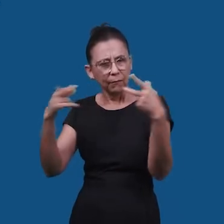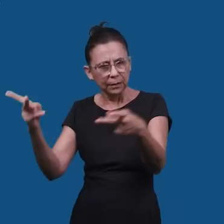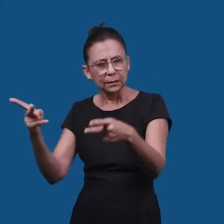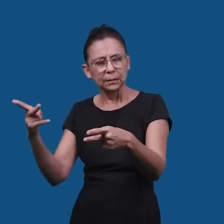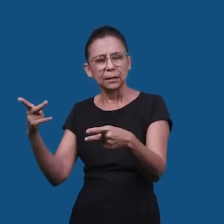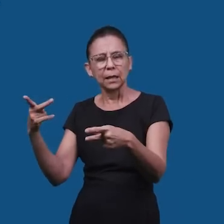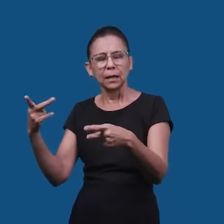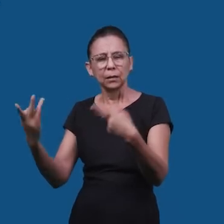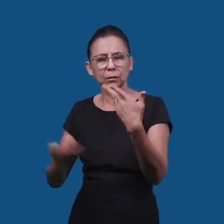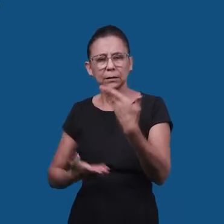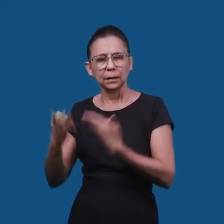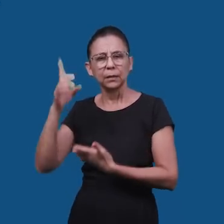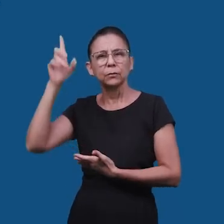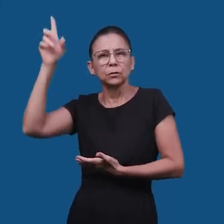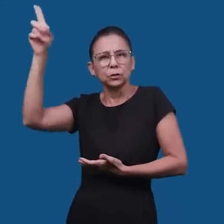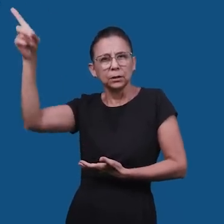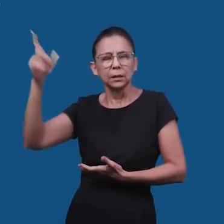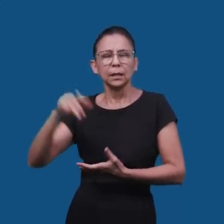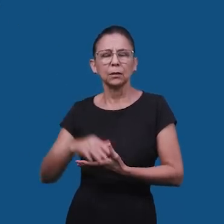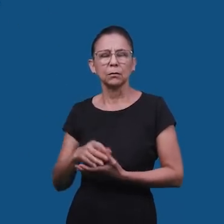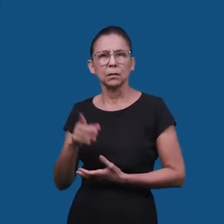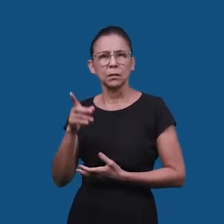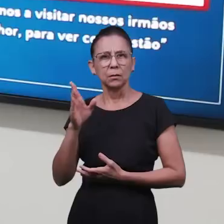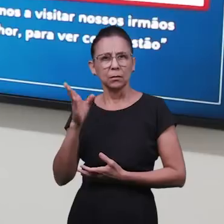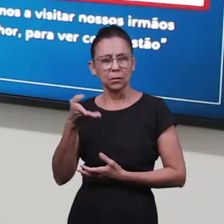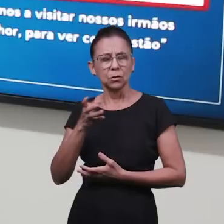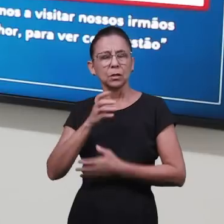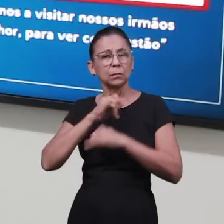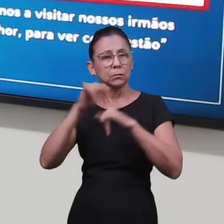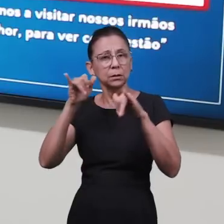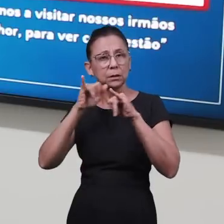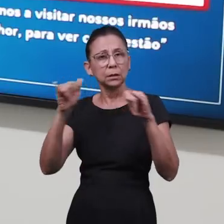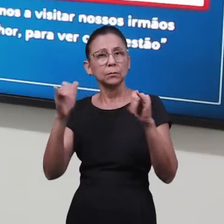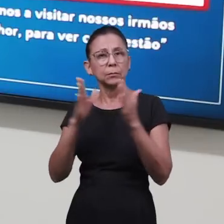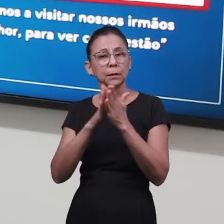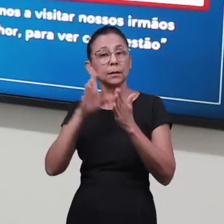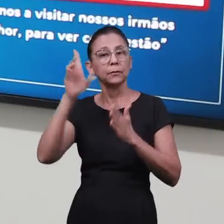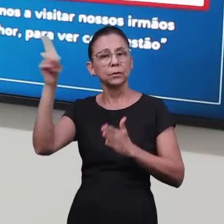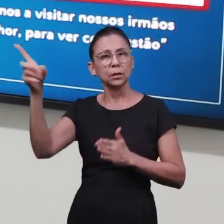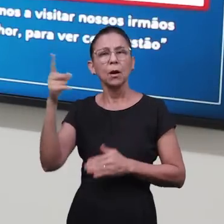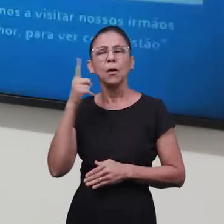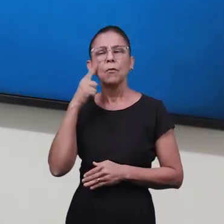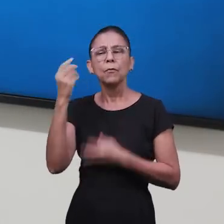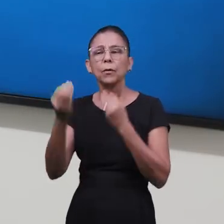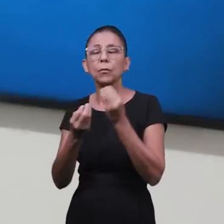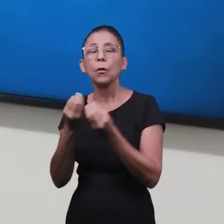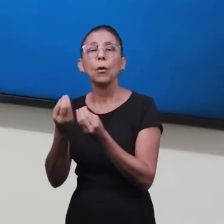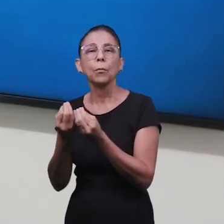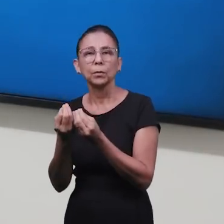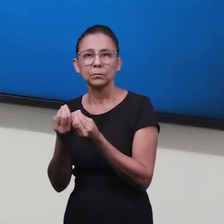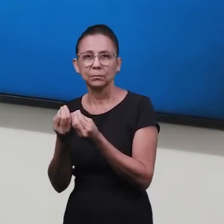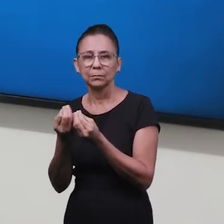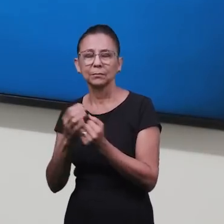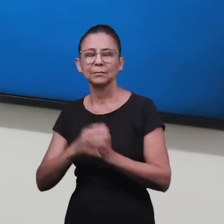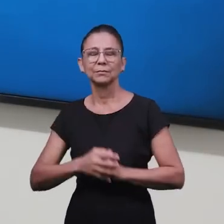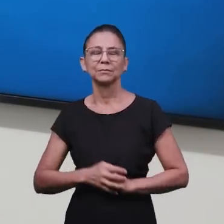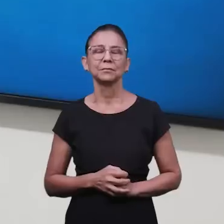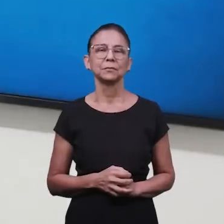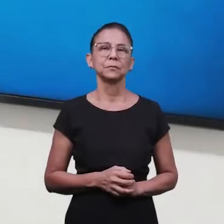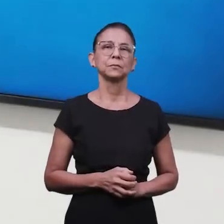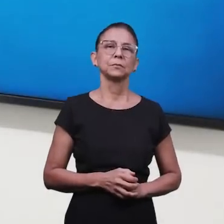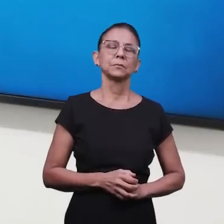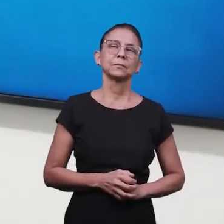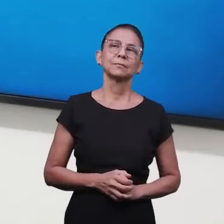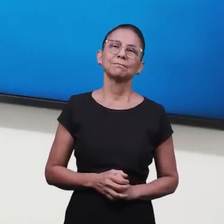anunciamos a palavra do Senhor, para ver como estão. A visita, né, ela é algo